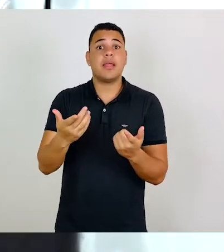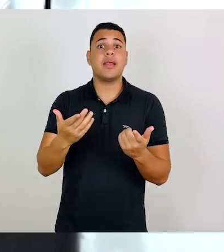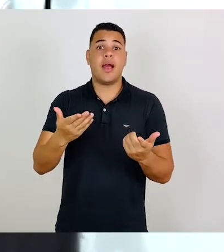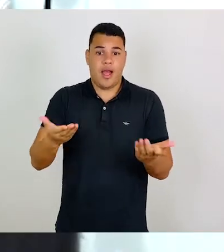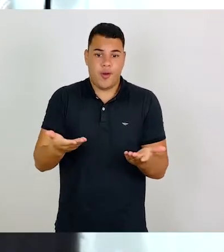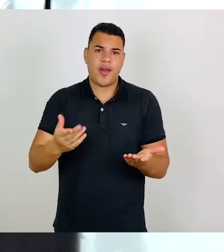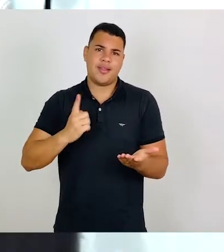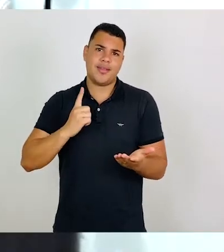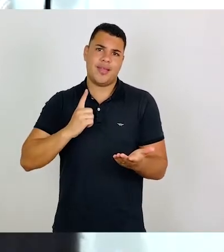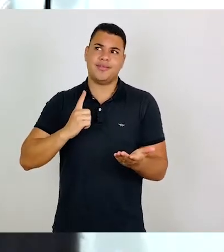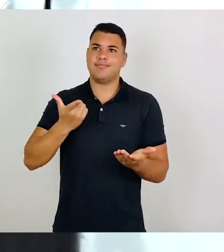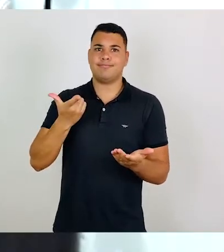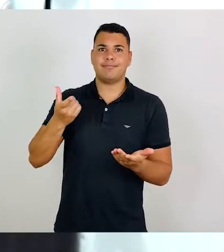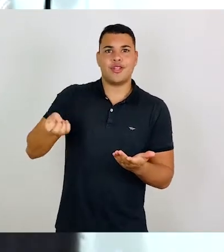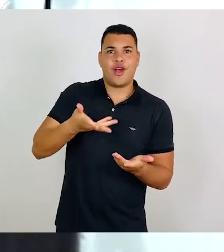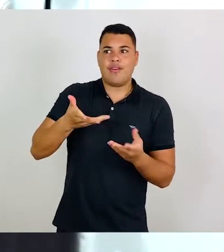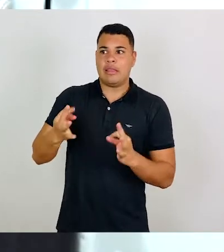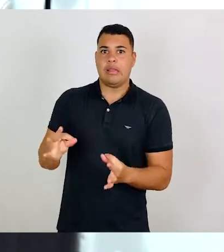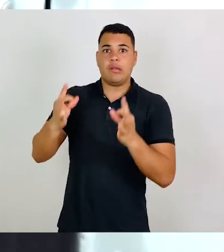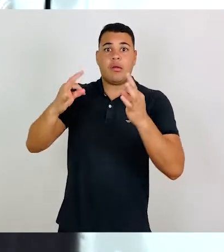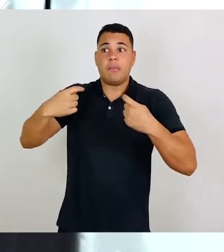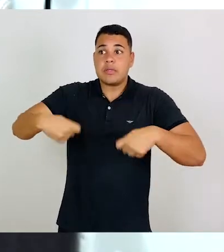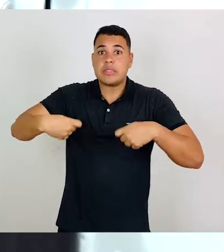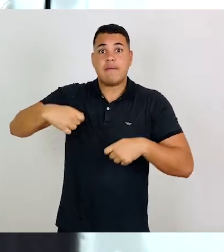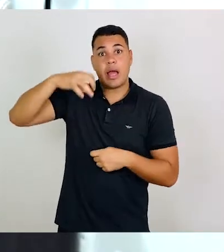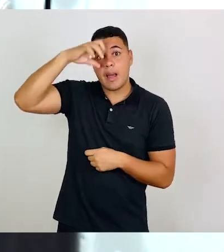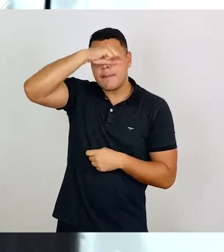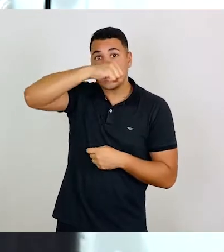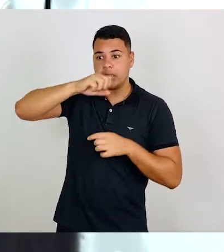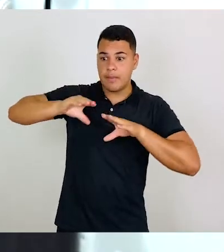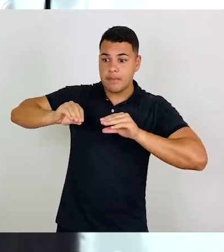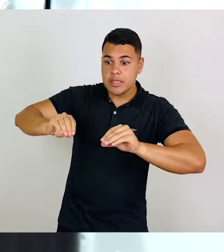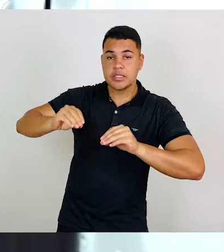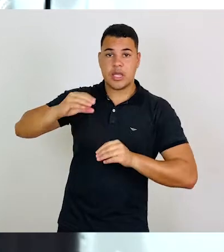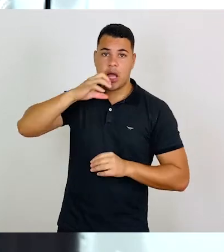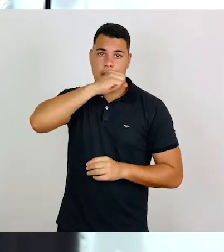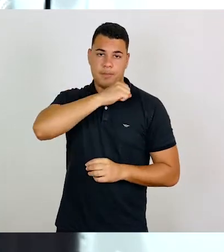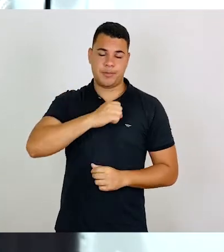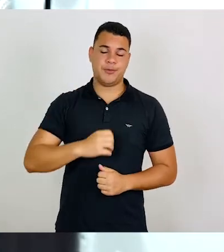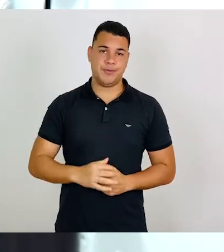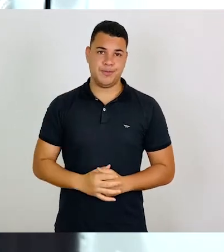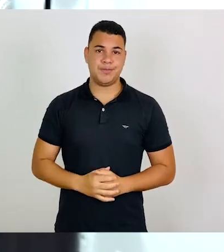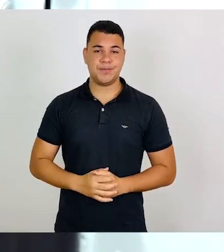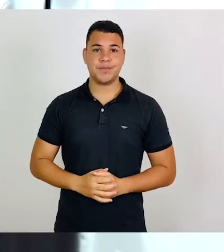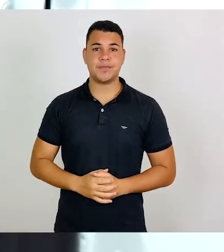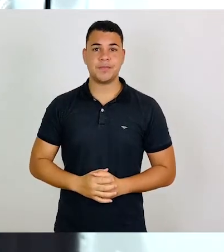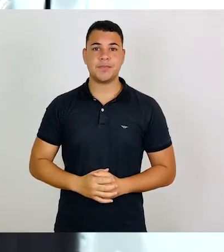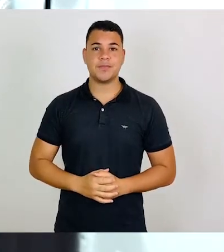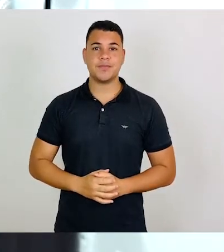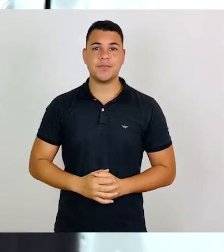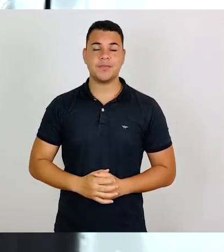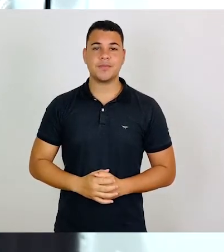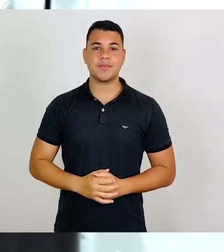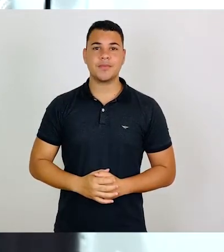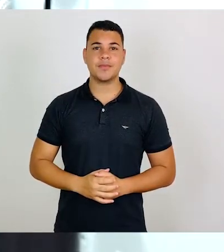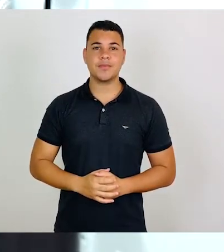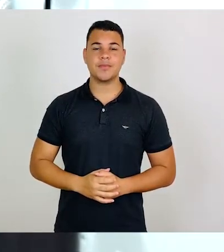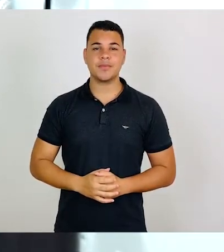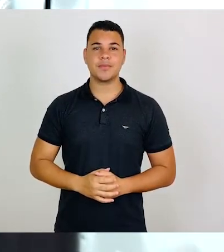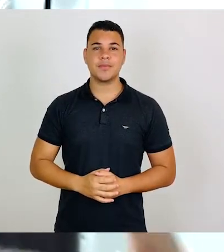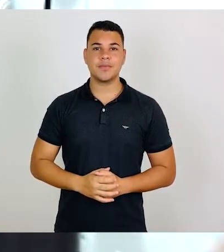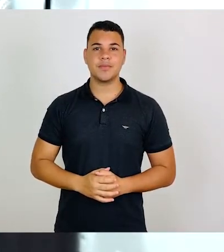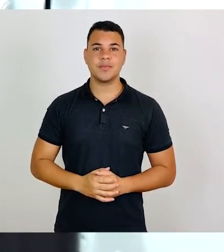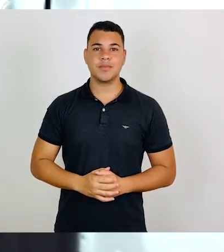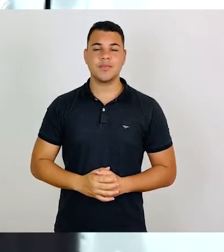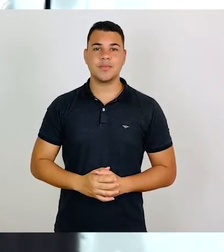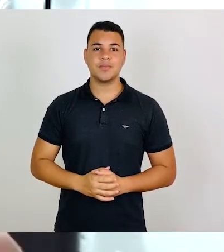não estava preparada para lidar com as questões de escolarização tão próximas do aluno e também